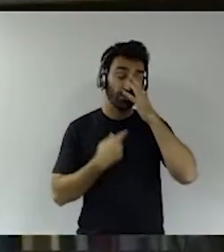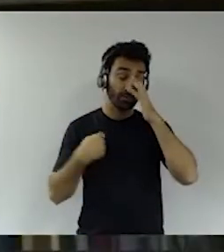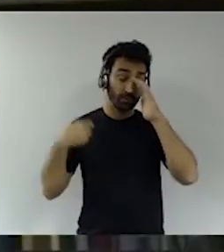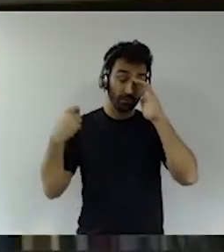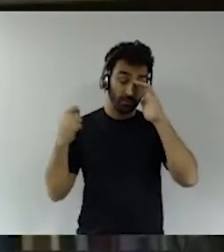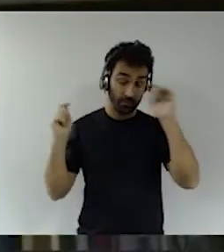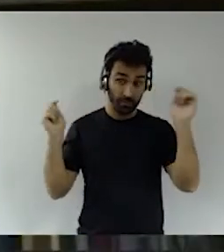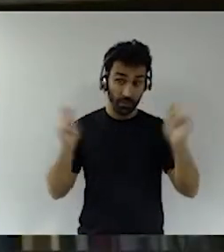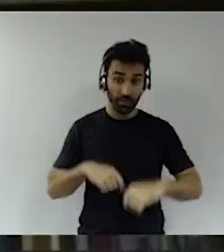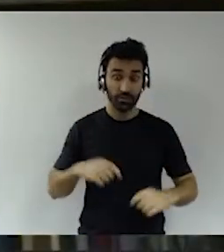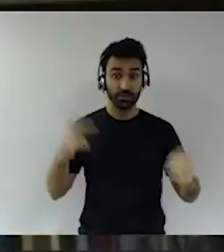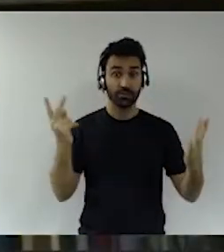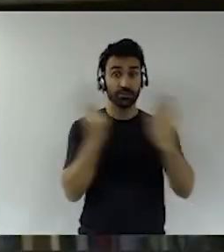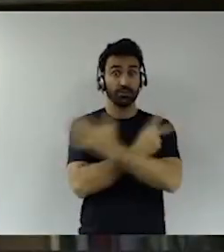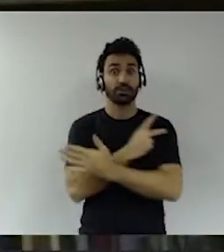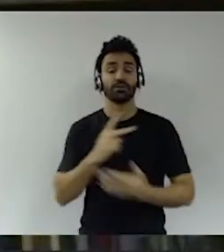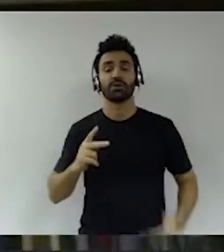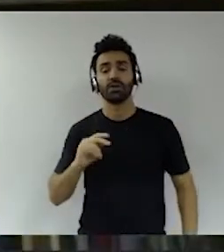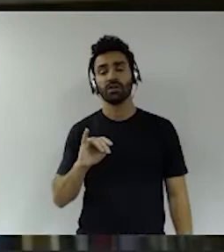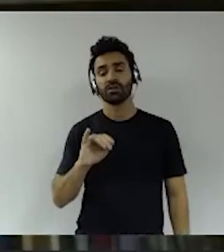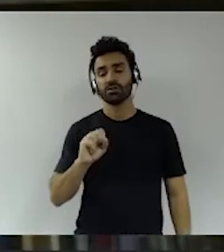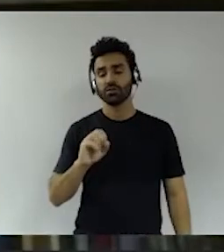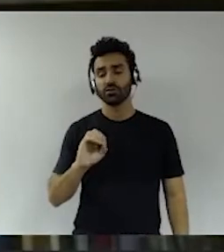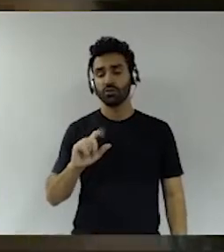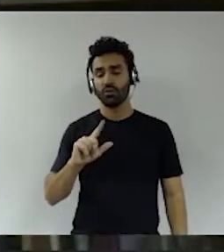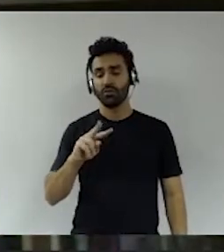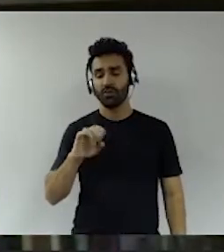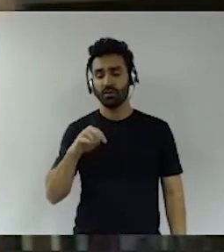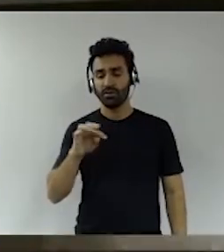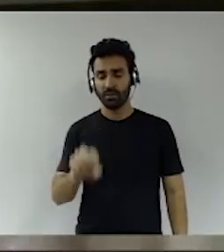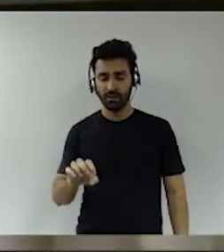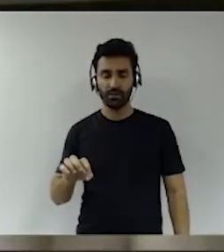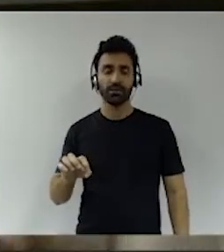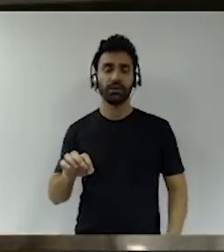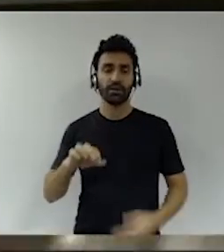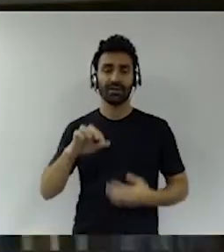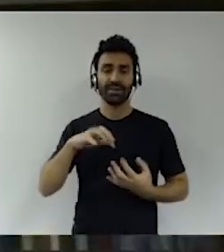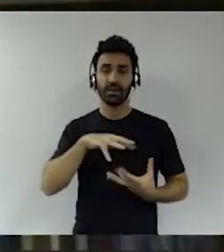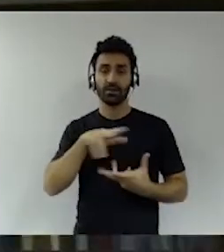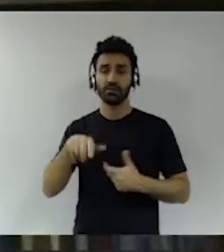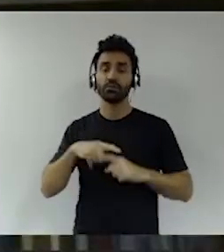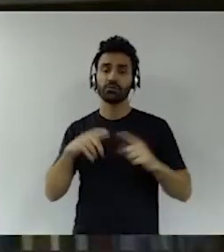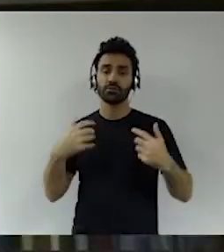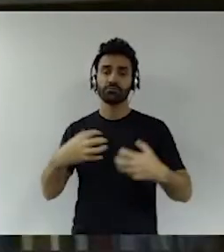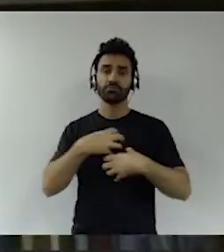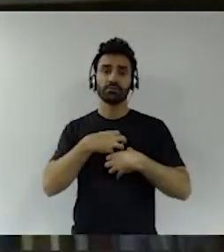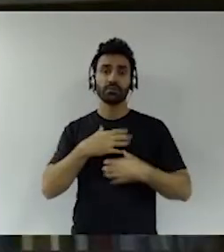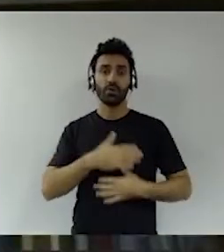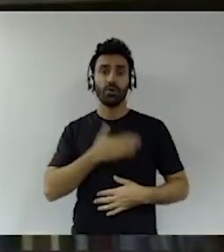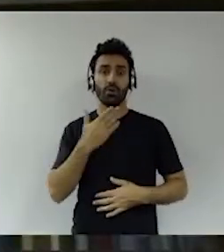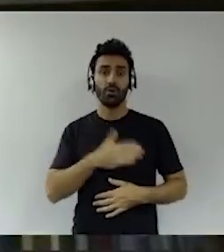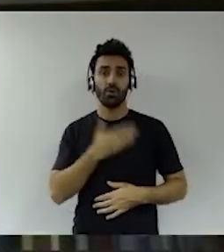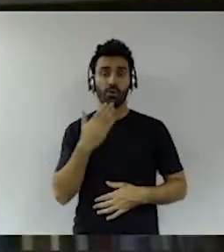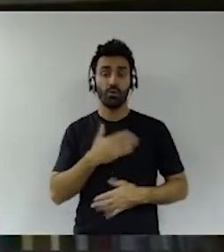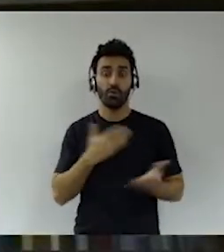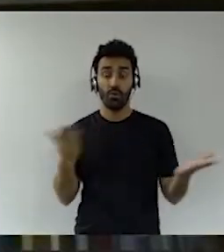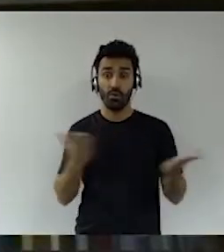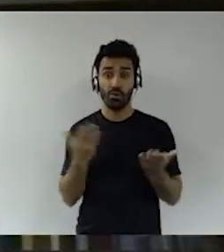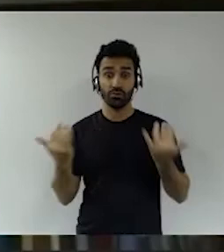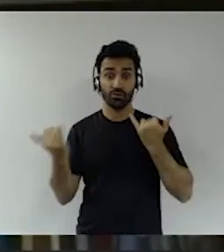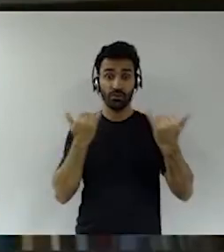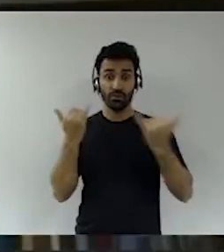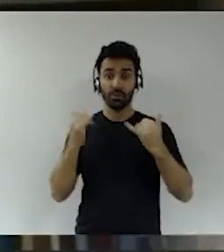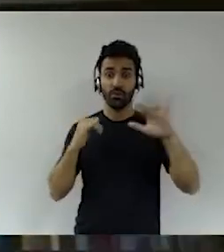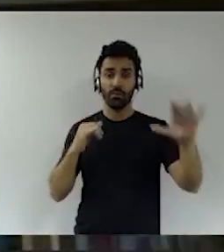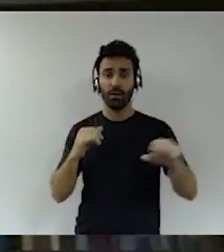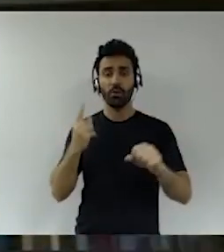tornar insolventes em moeda internacional. Então, me espanta que as notícias que eu tenho ouvido, que nós pegamos $1